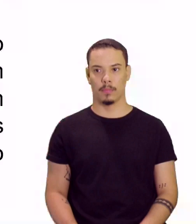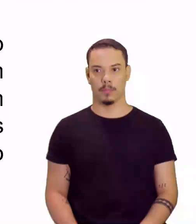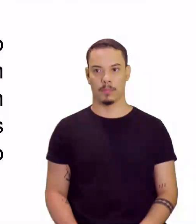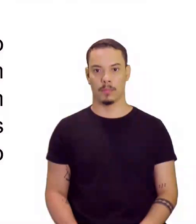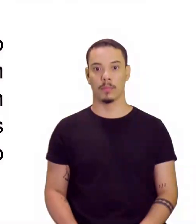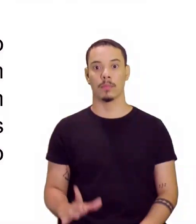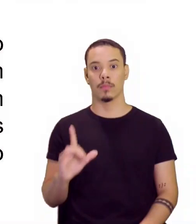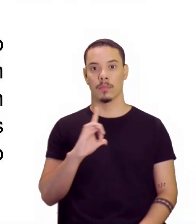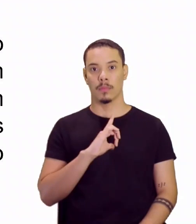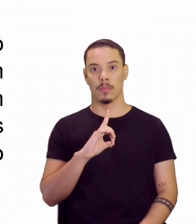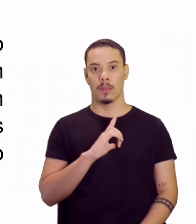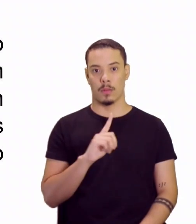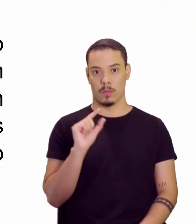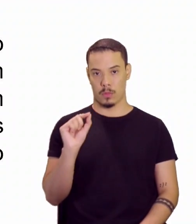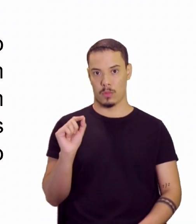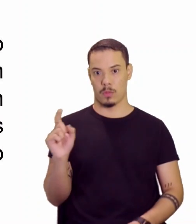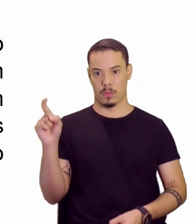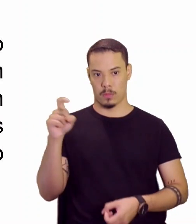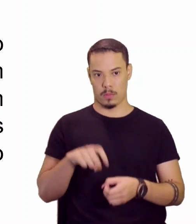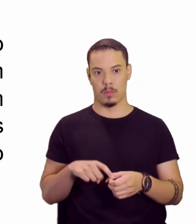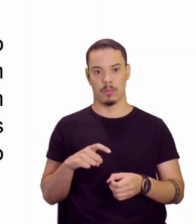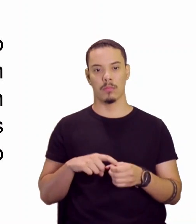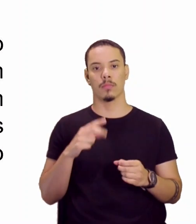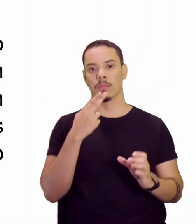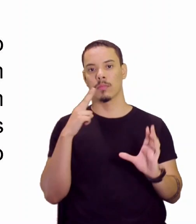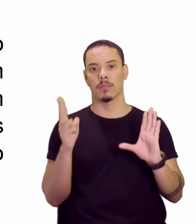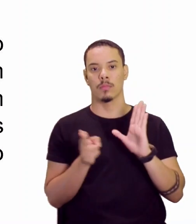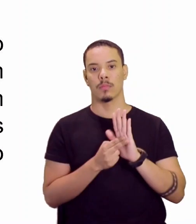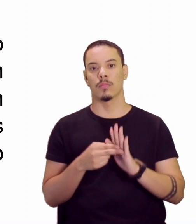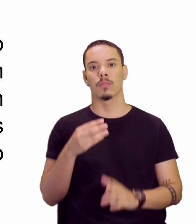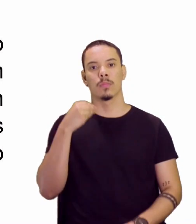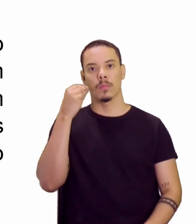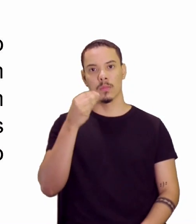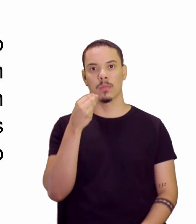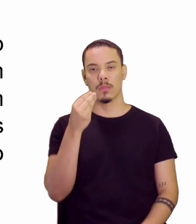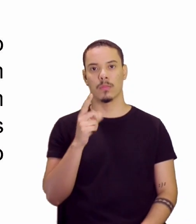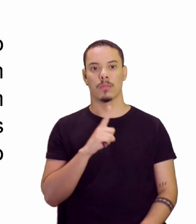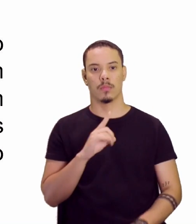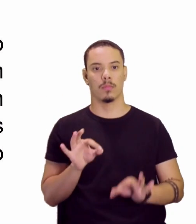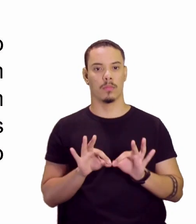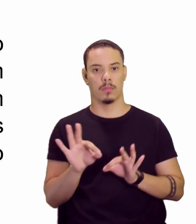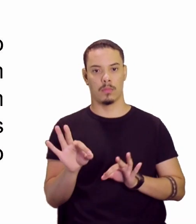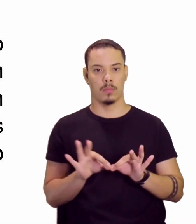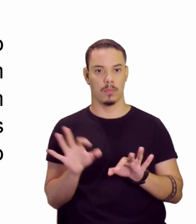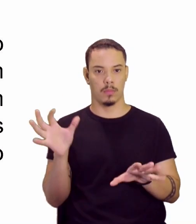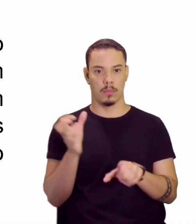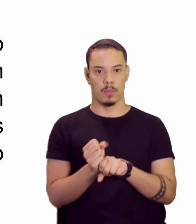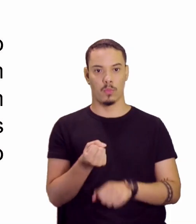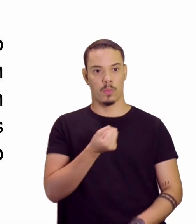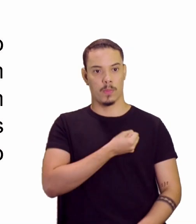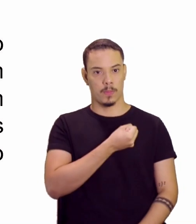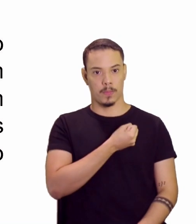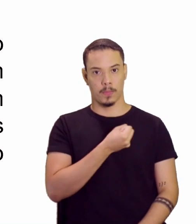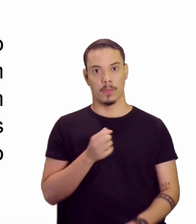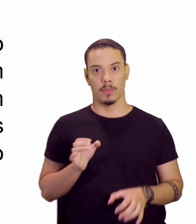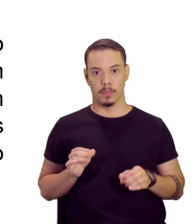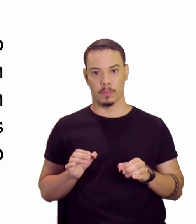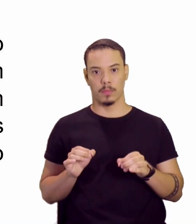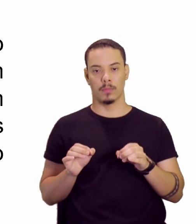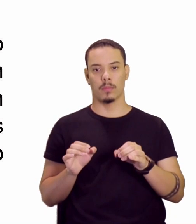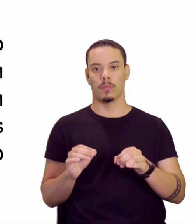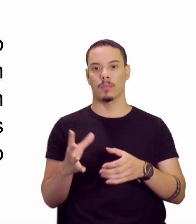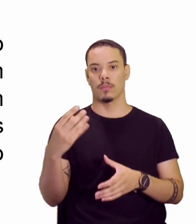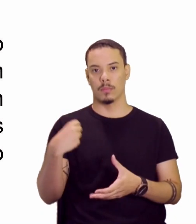nós temos o seguinte, voltando, admita um experimento no qual foi medido o crescimento do número de bactérias em um